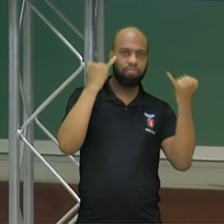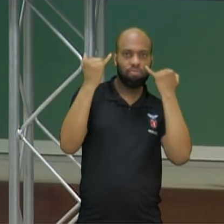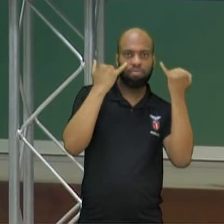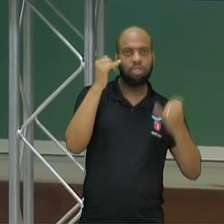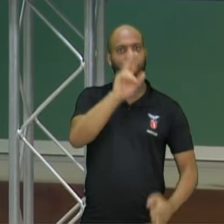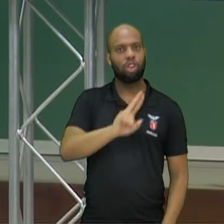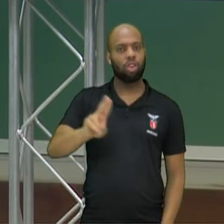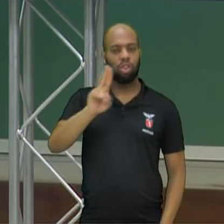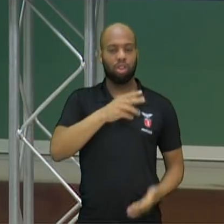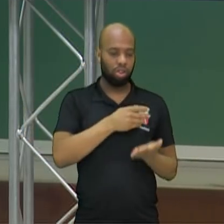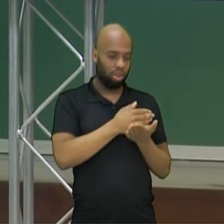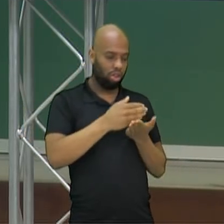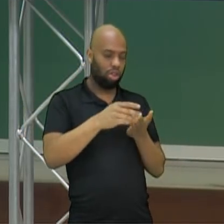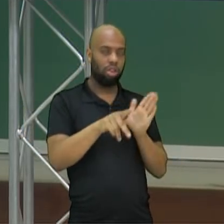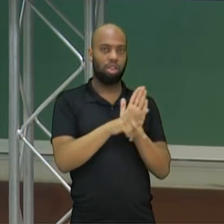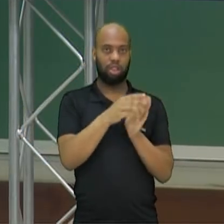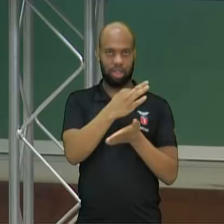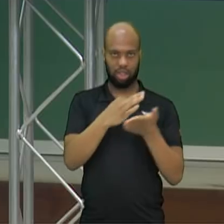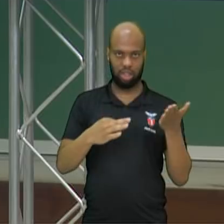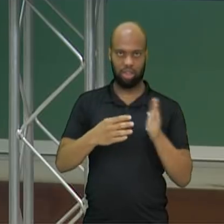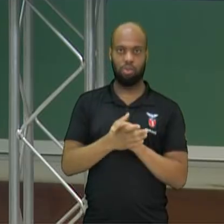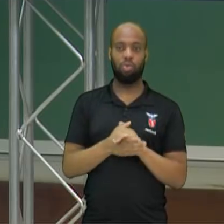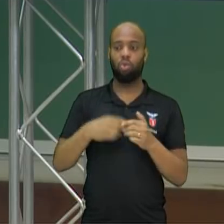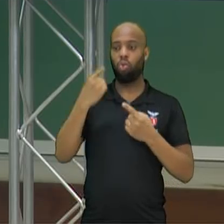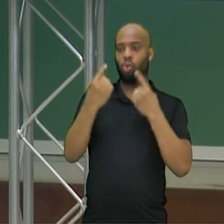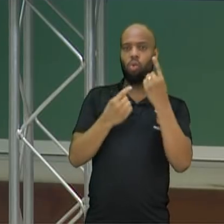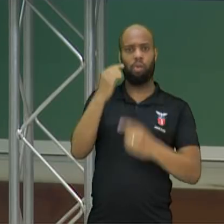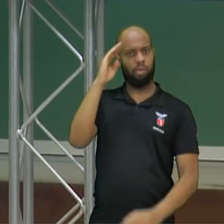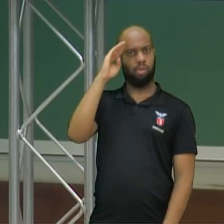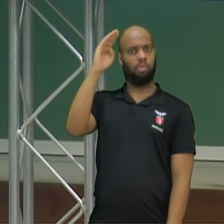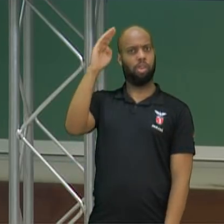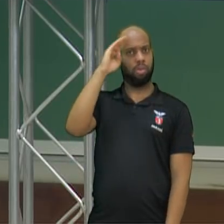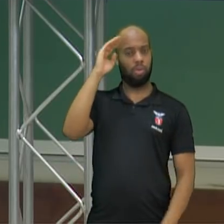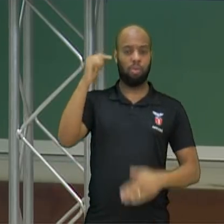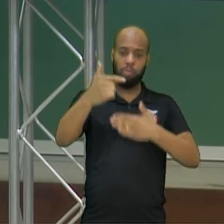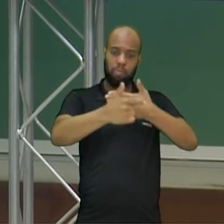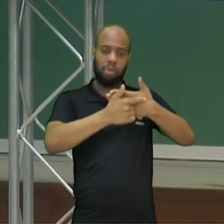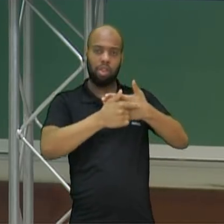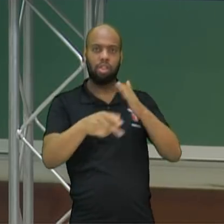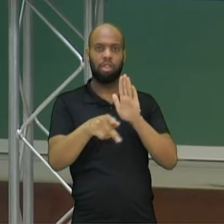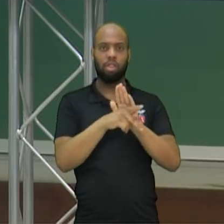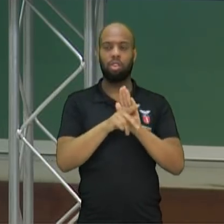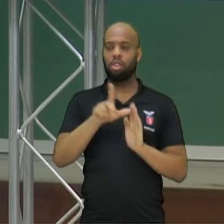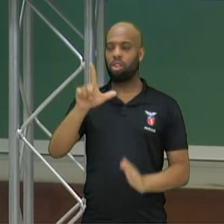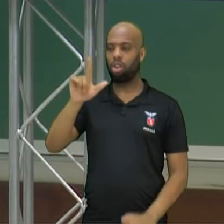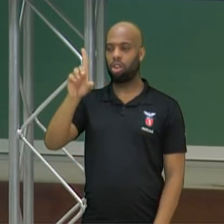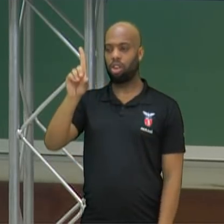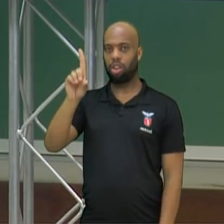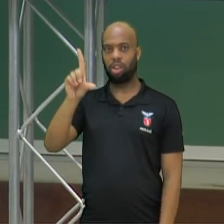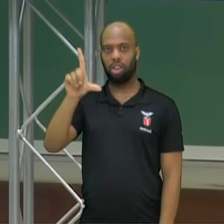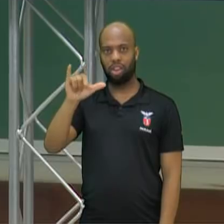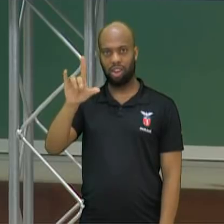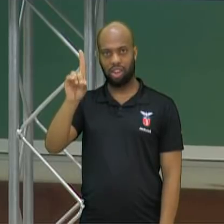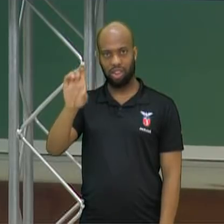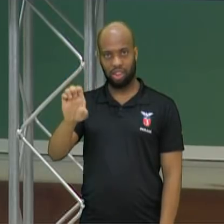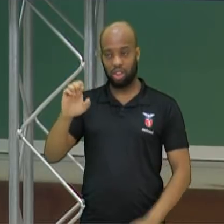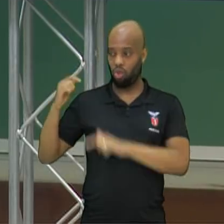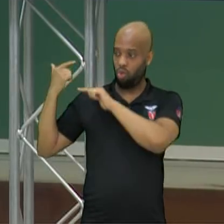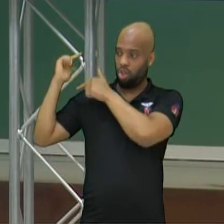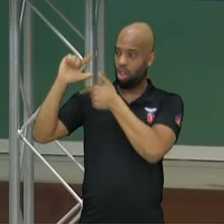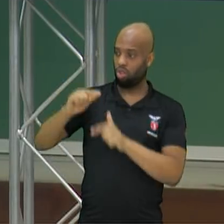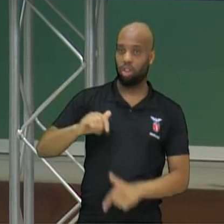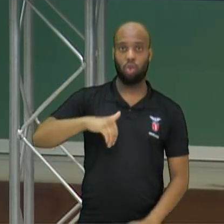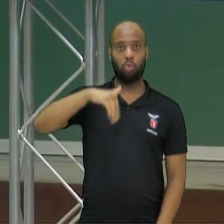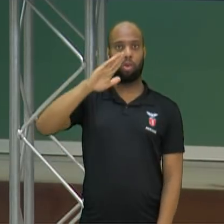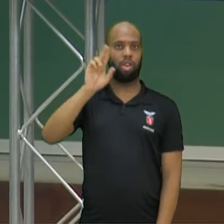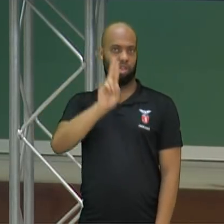informação no início do meu texto. Bom, qual o principal papel ali do lead, principalmente o clássico, que é o mais